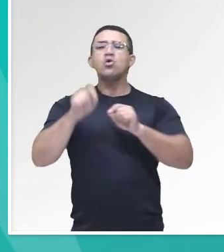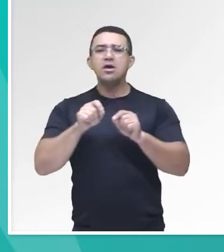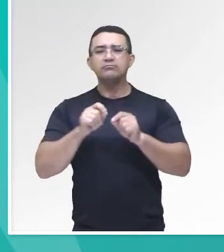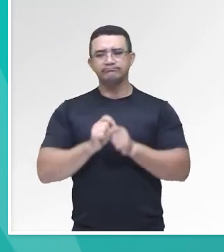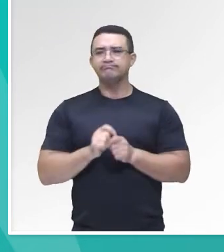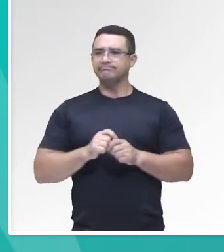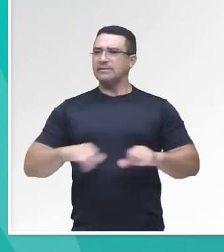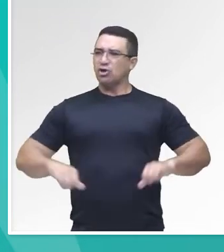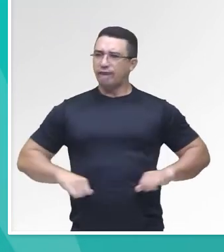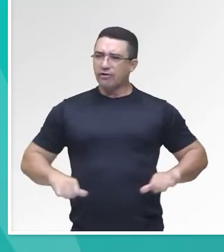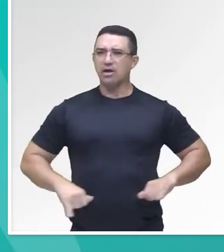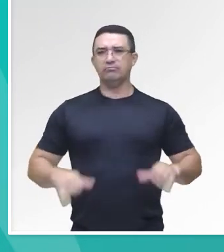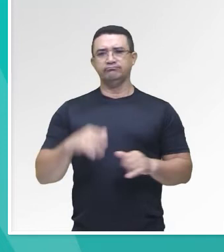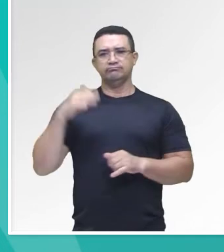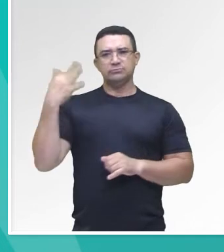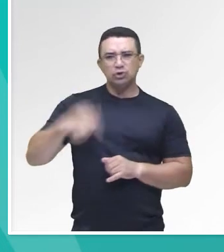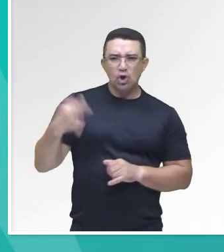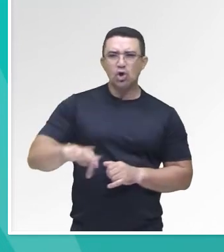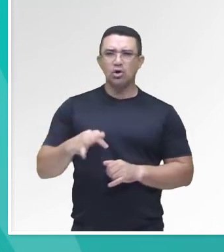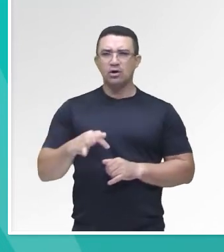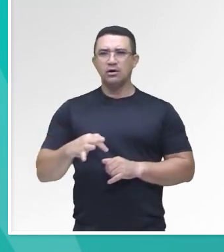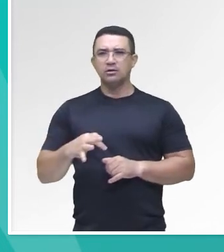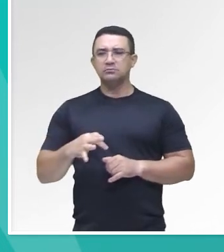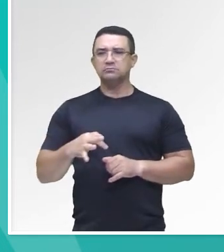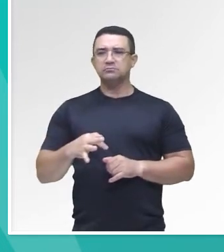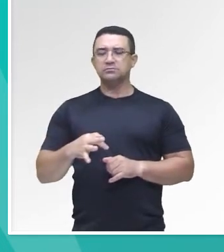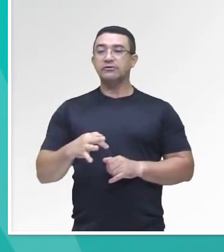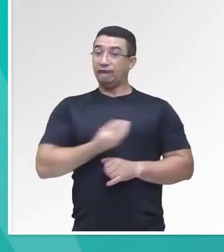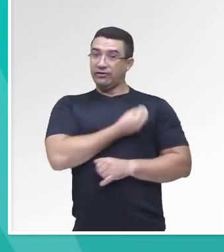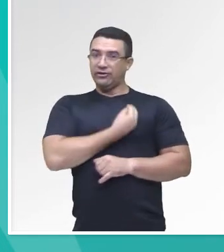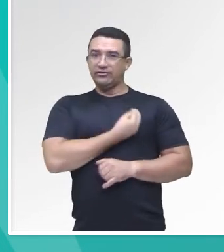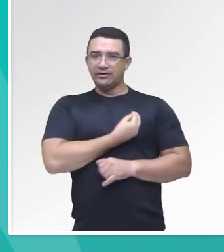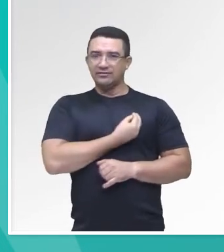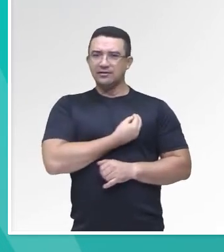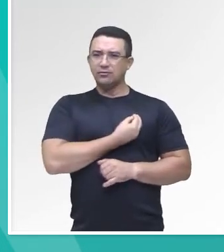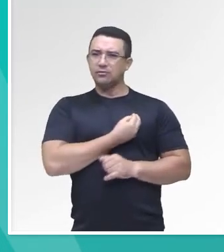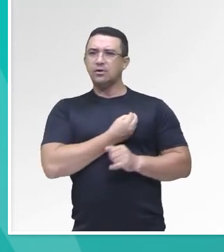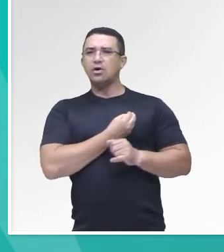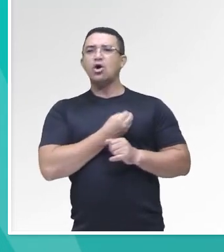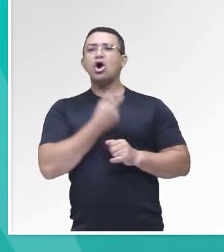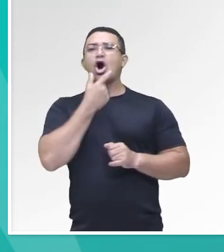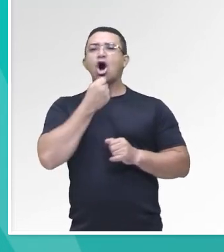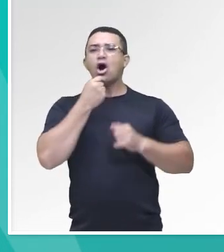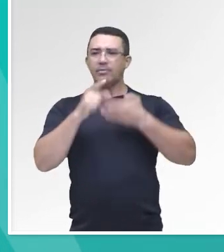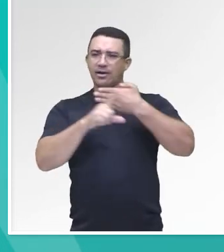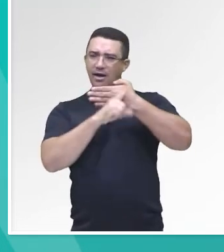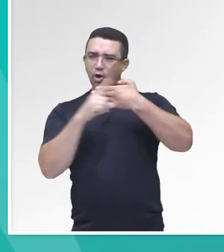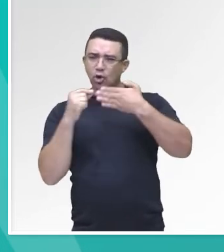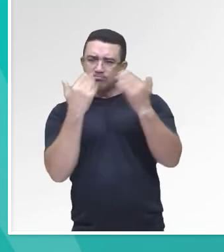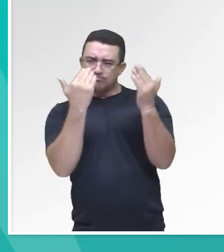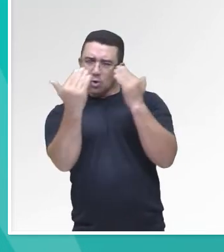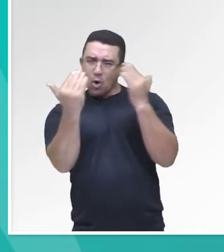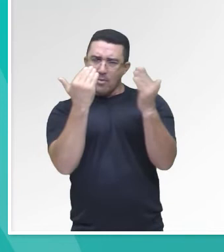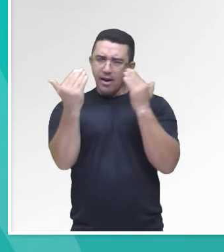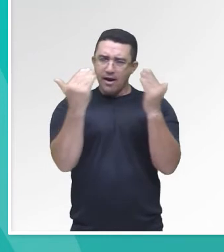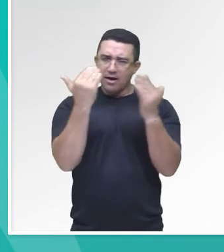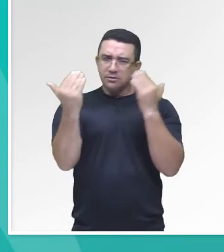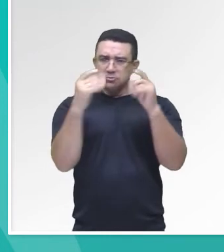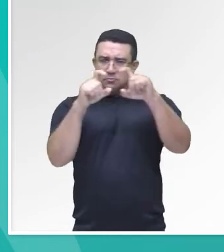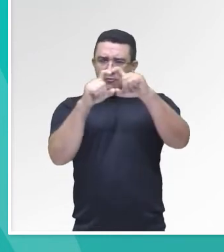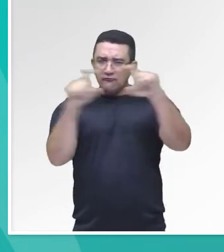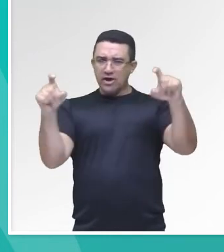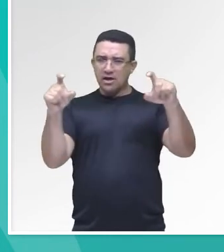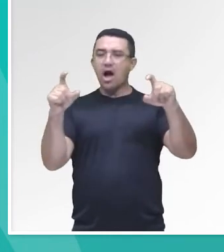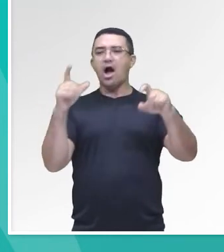né? Então, aqui ele está fazendo uma comparação dos versos dele com sangue. Então, ele